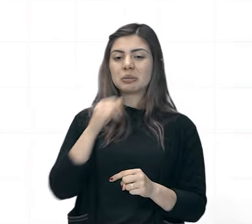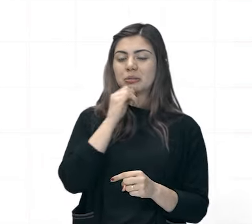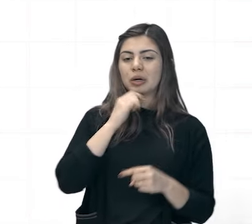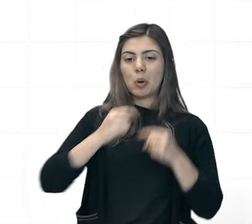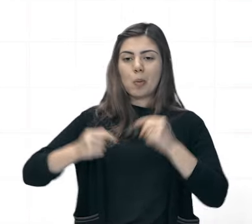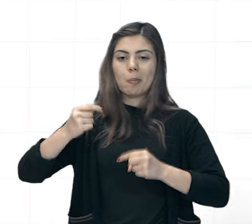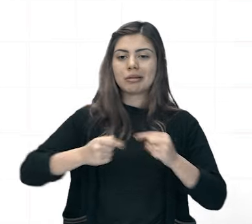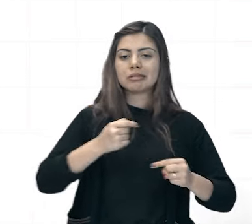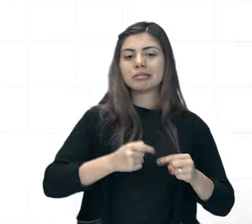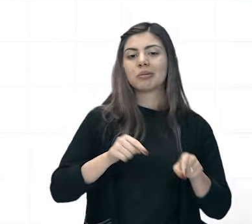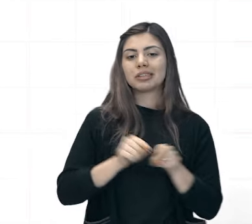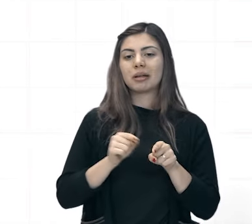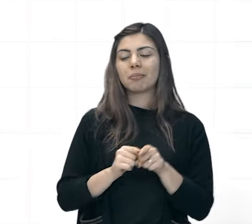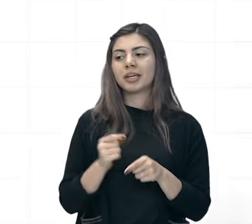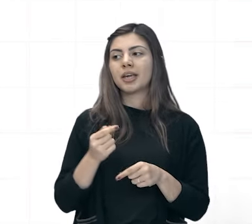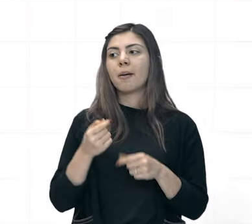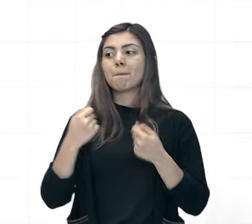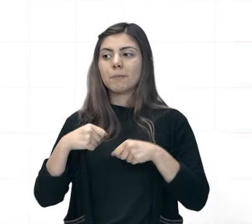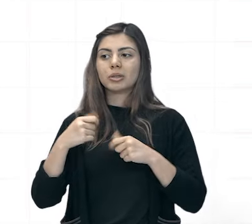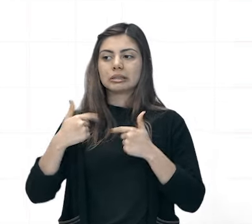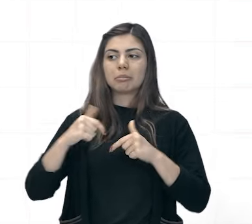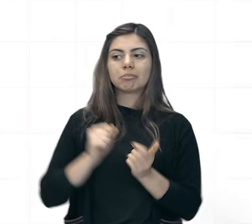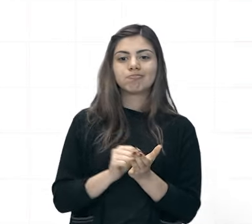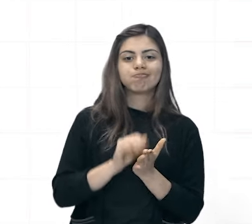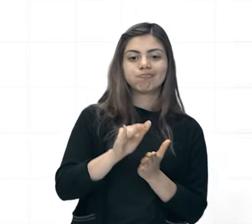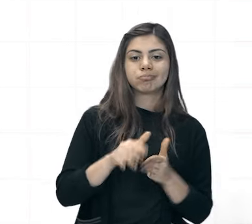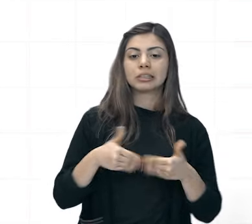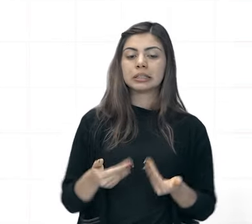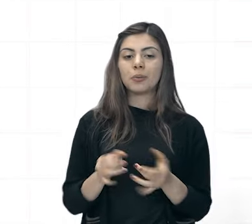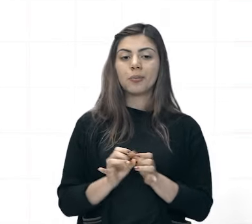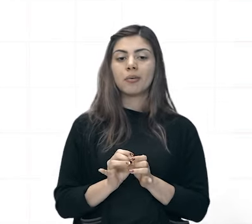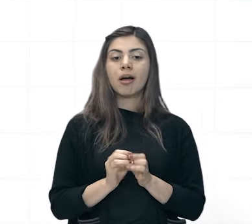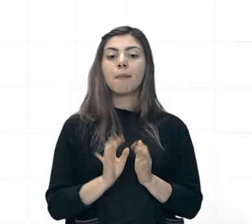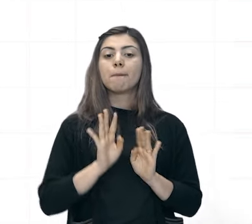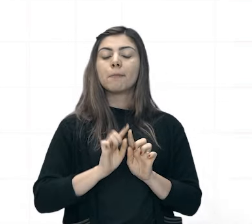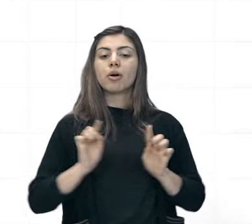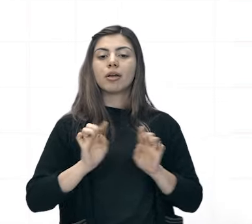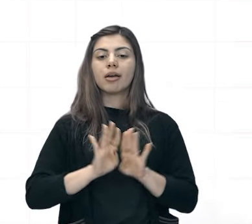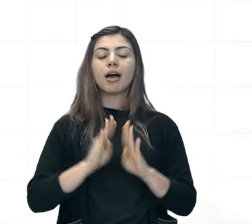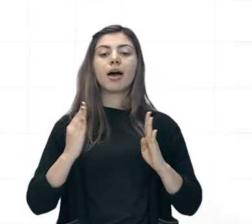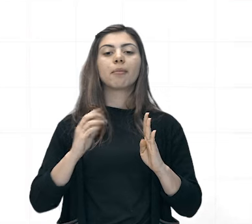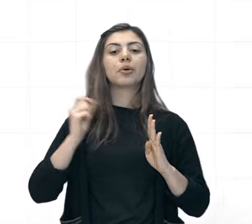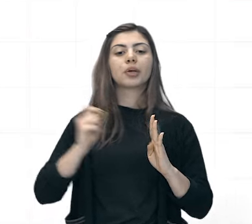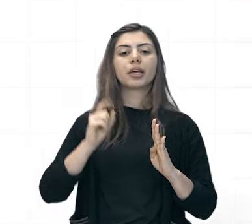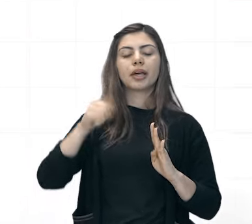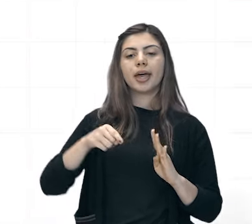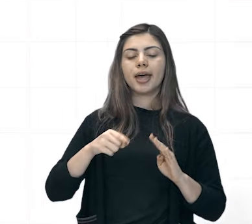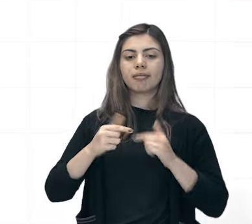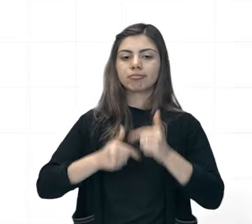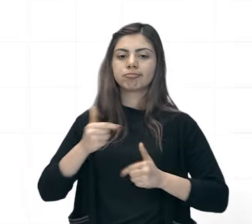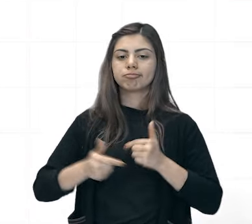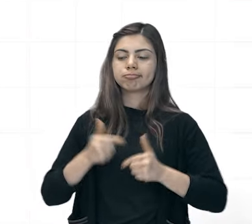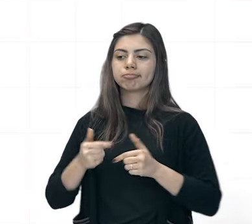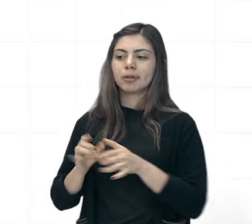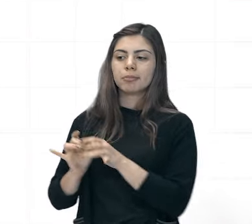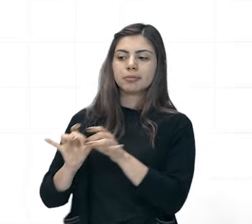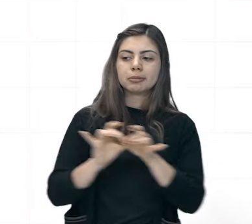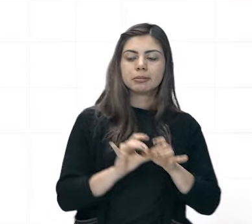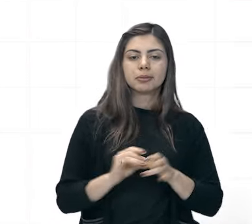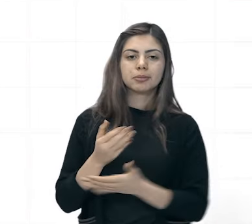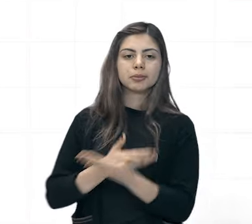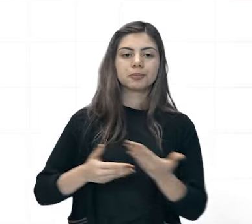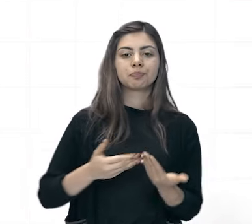e, apesar disso, abre um espaço para a cooperação global entre os trabalhadores, tá? E atualmente,